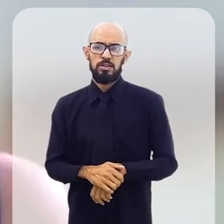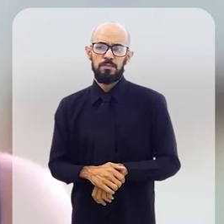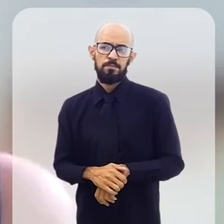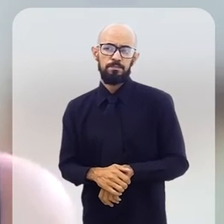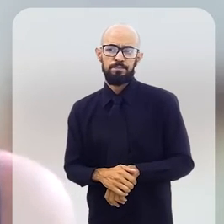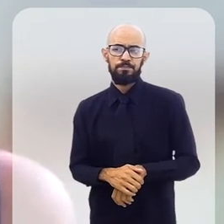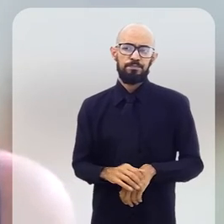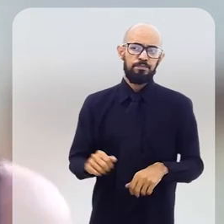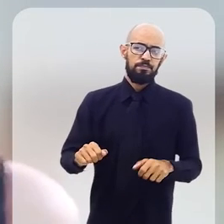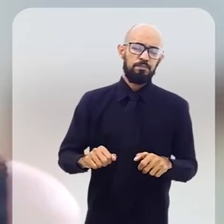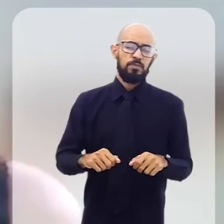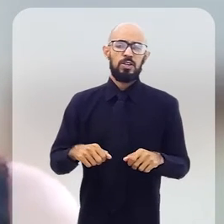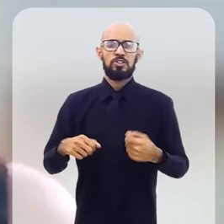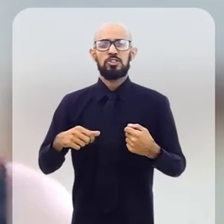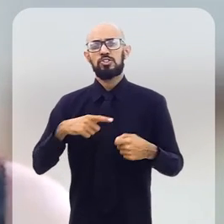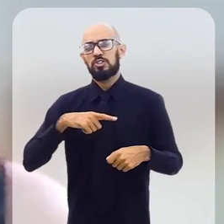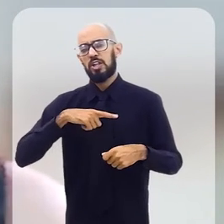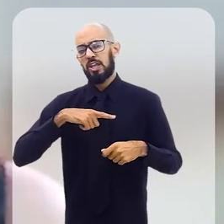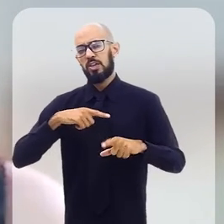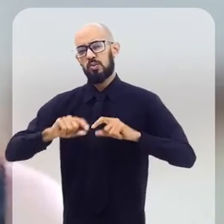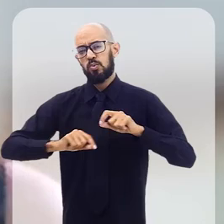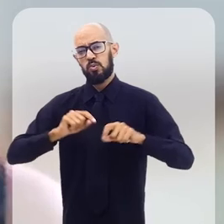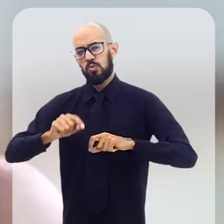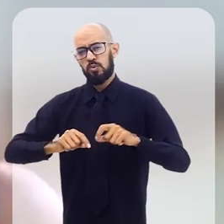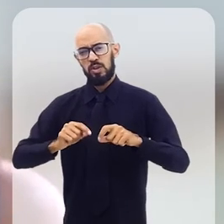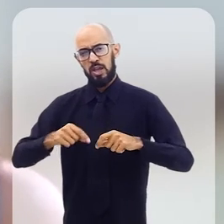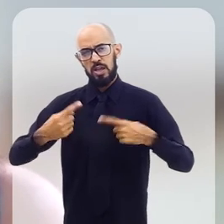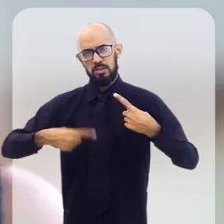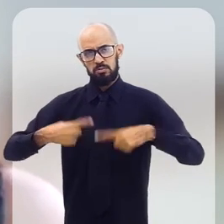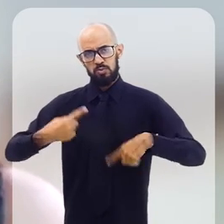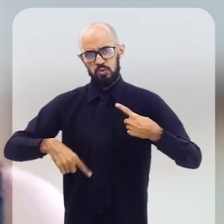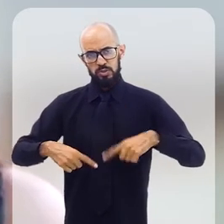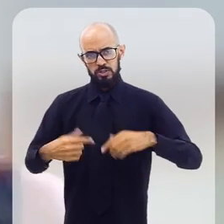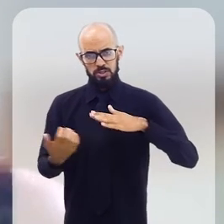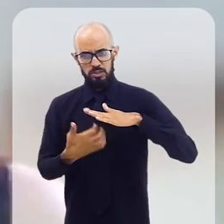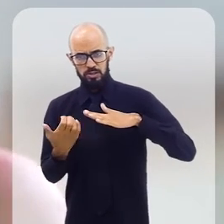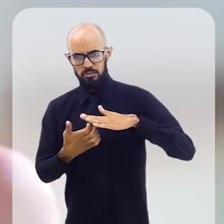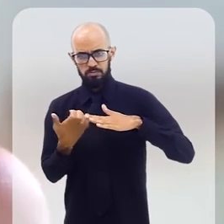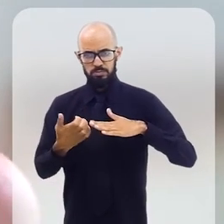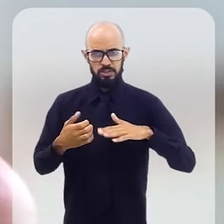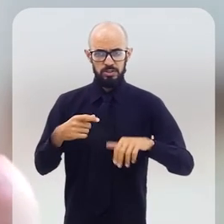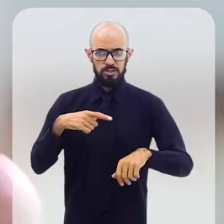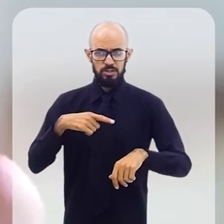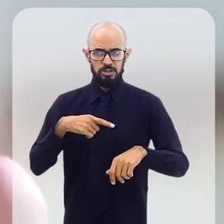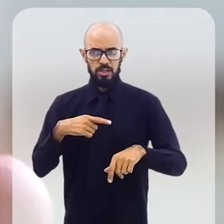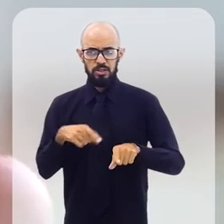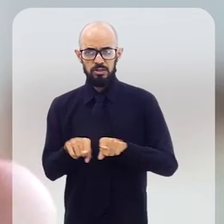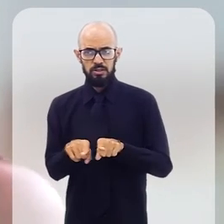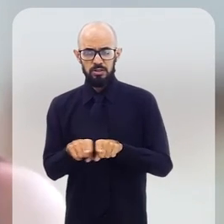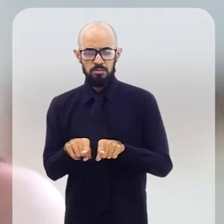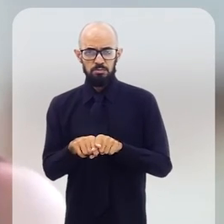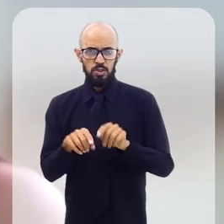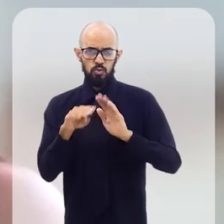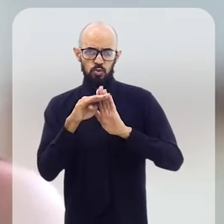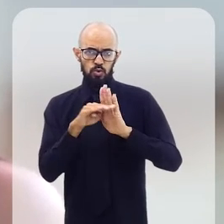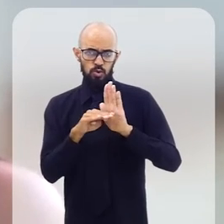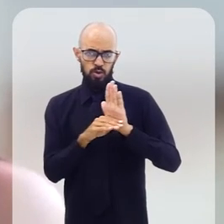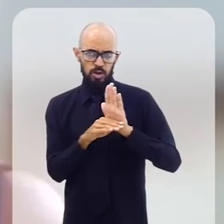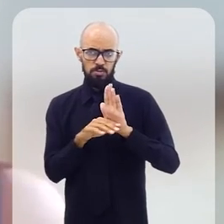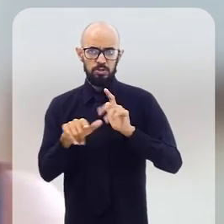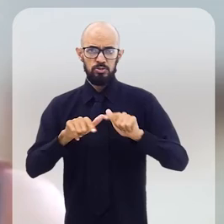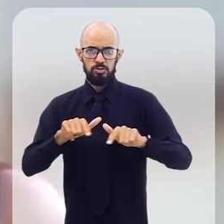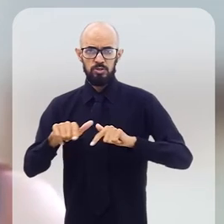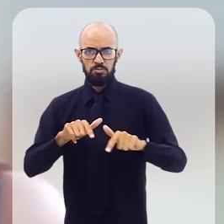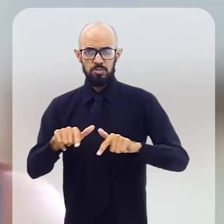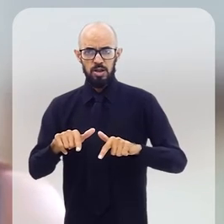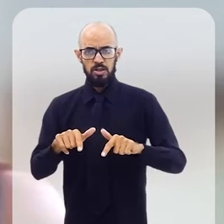desse grande player, onde a gente tanto a questão das políticas corporativas, né, está envolvido no